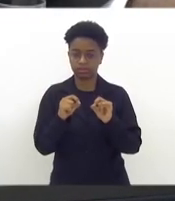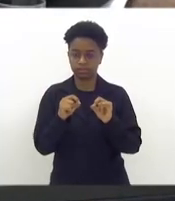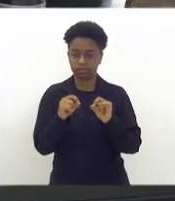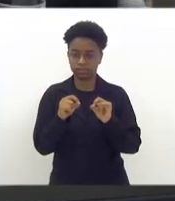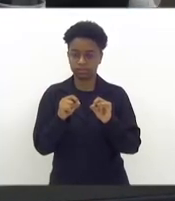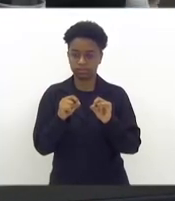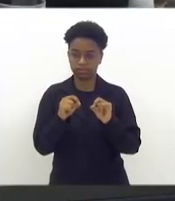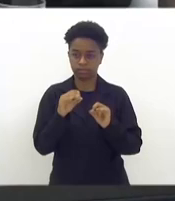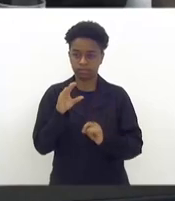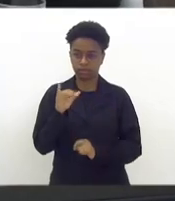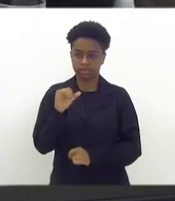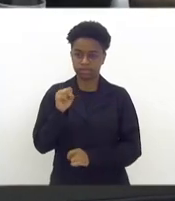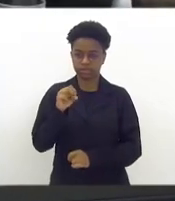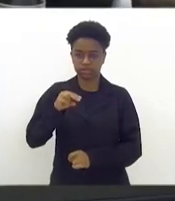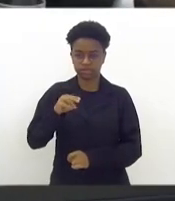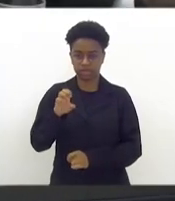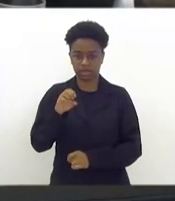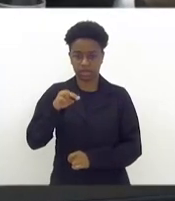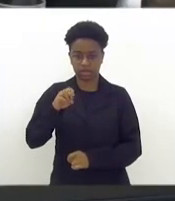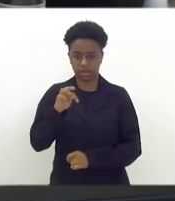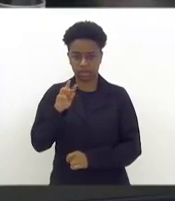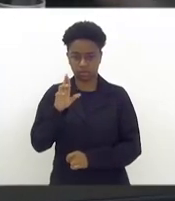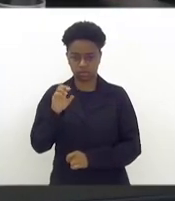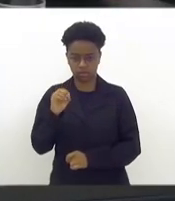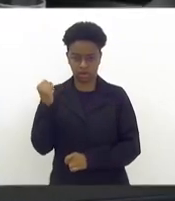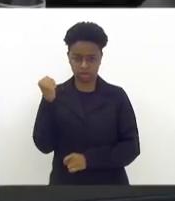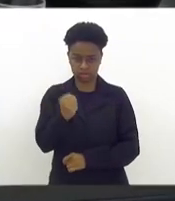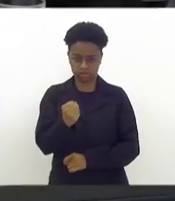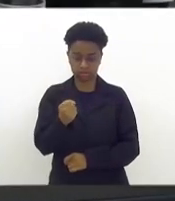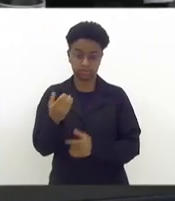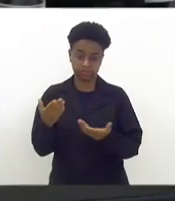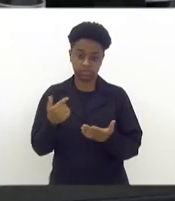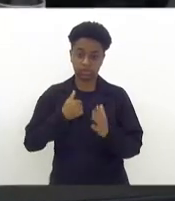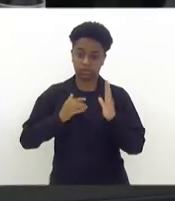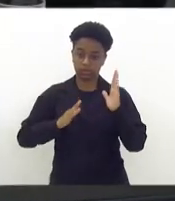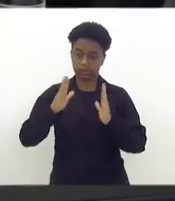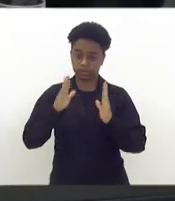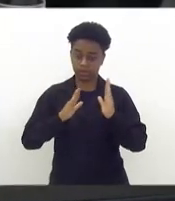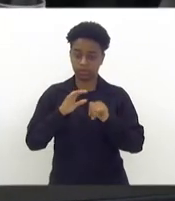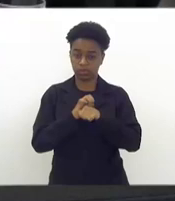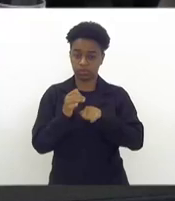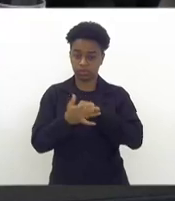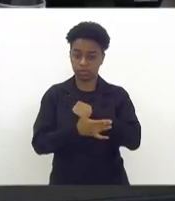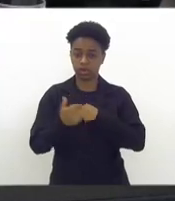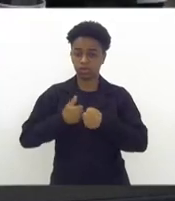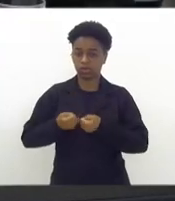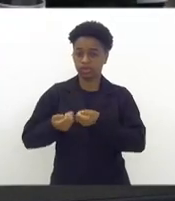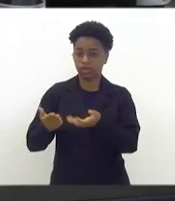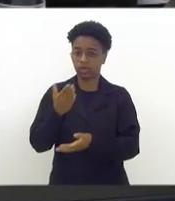cisne negro lá, do Parque vizinho, né? Eu, na pandemia, o alimentava todos os dias